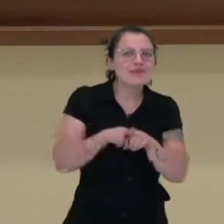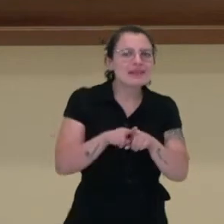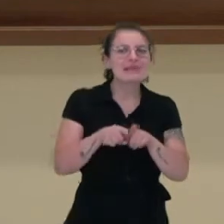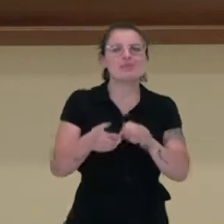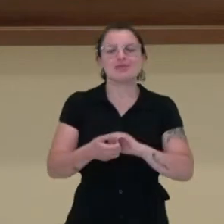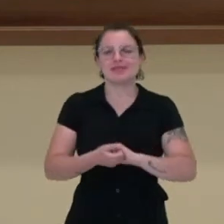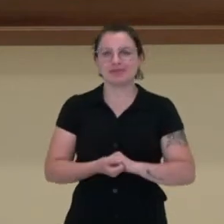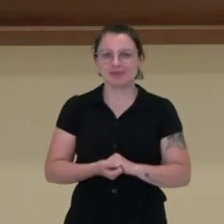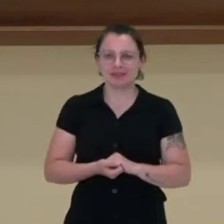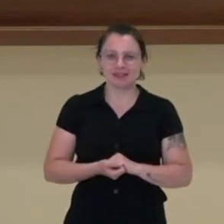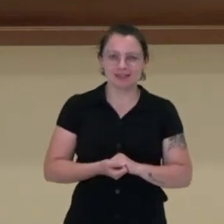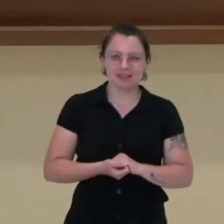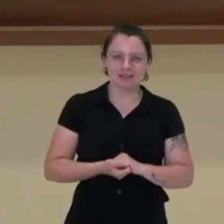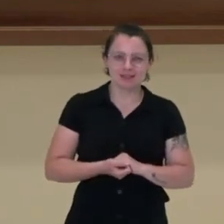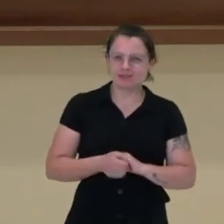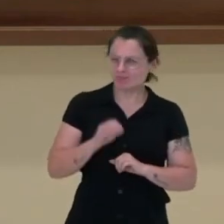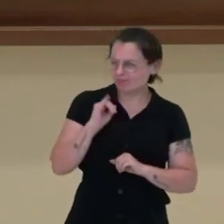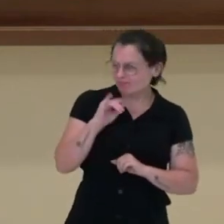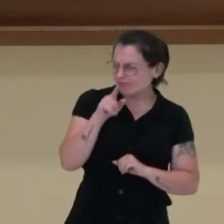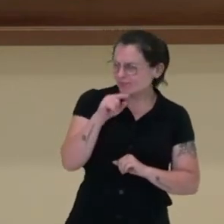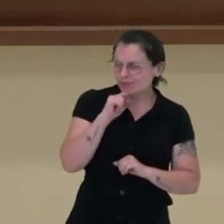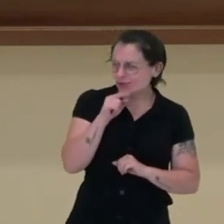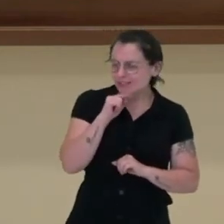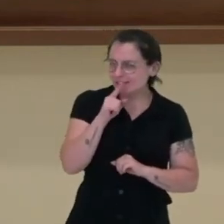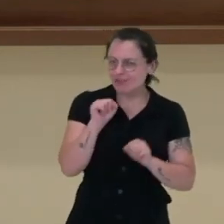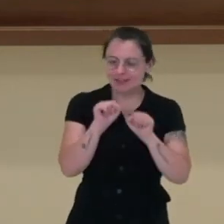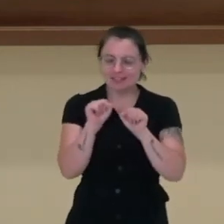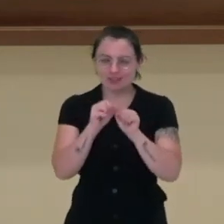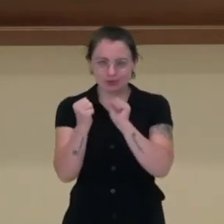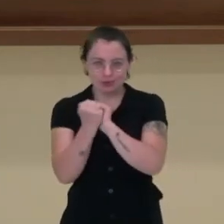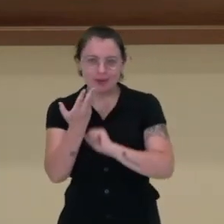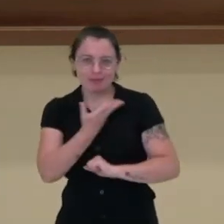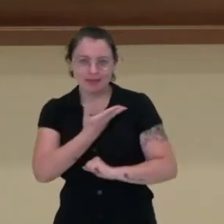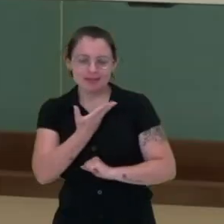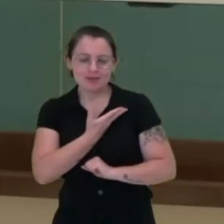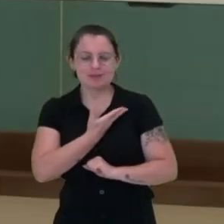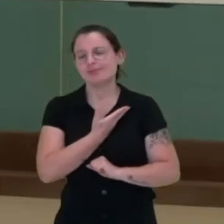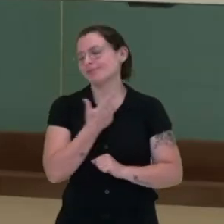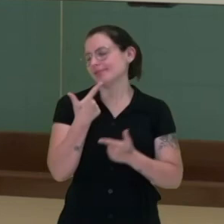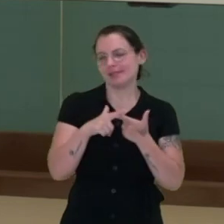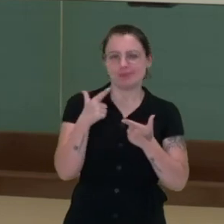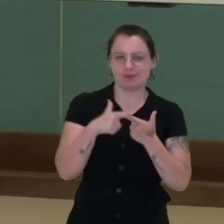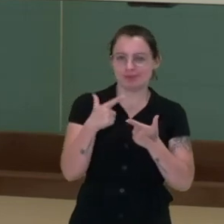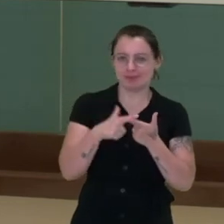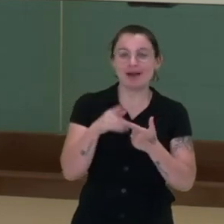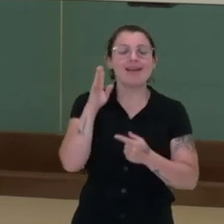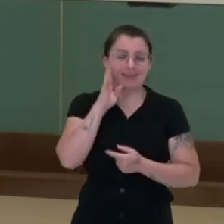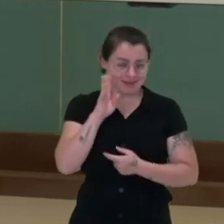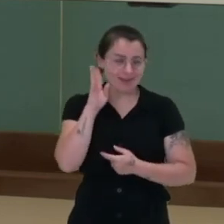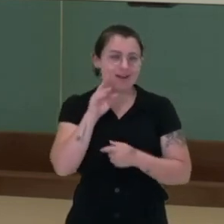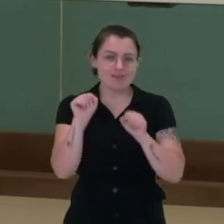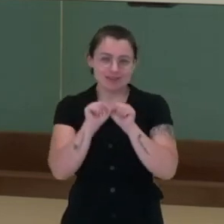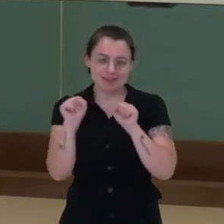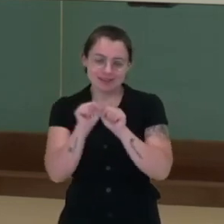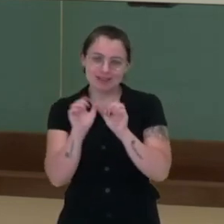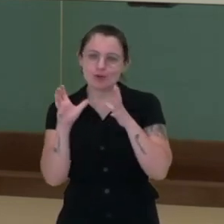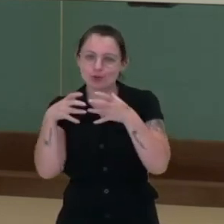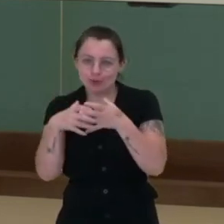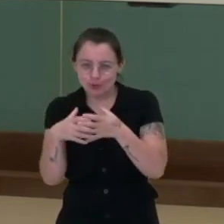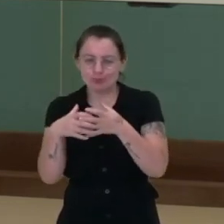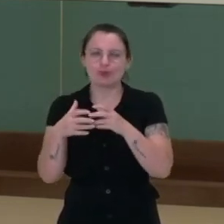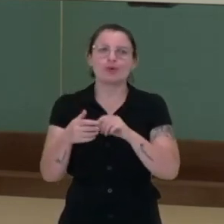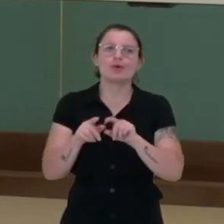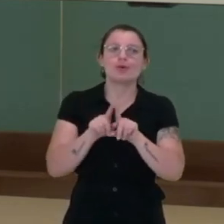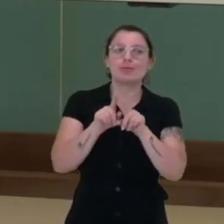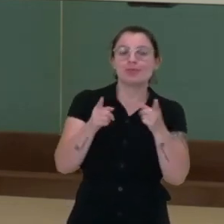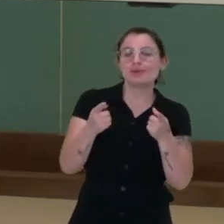Retornamos. Se você não conseguiu fazer essa atividade com um colega, não tem problema. O mais legal é fazer em grupo, né? Em duplas e trios, porque daí